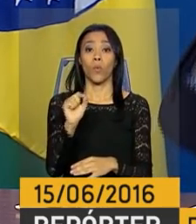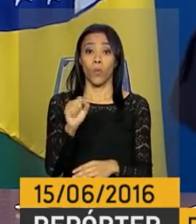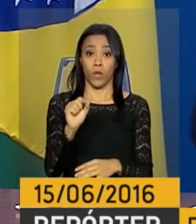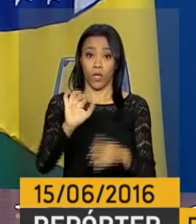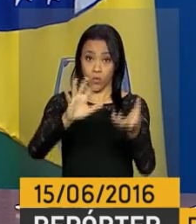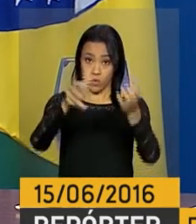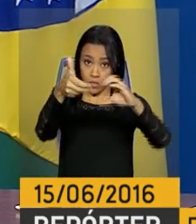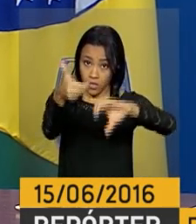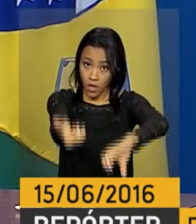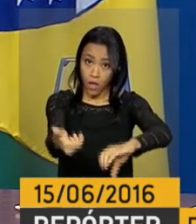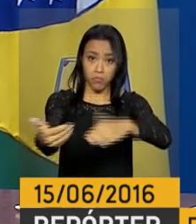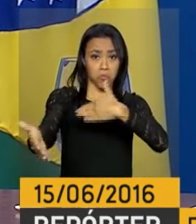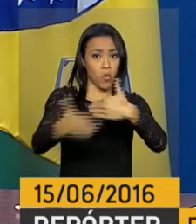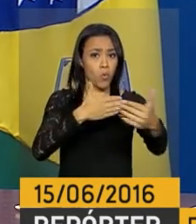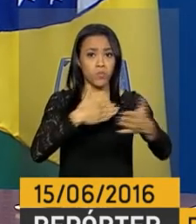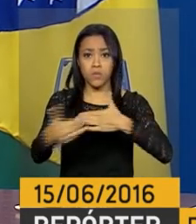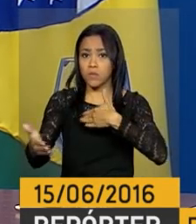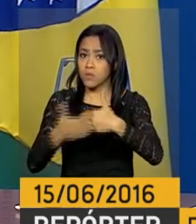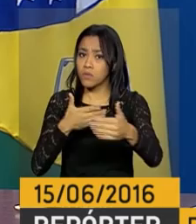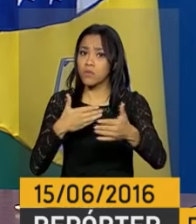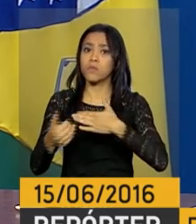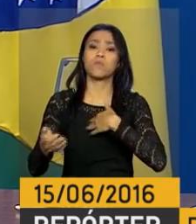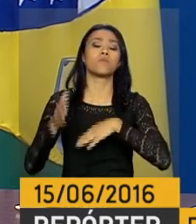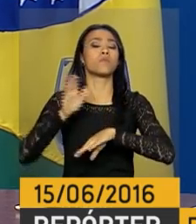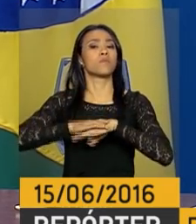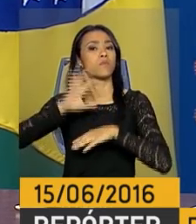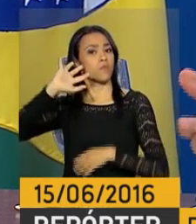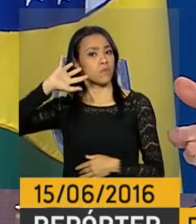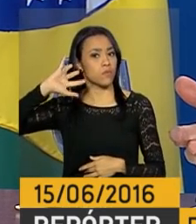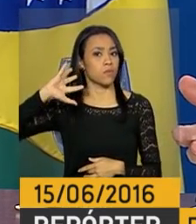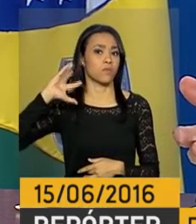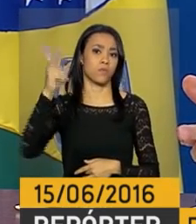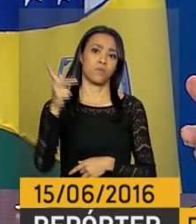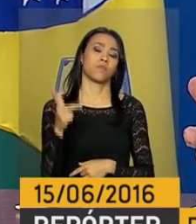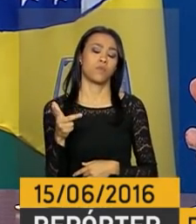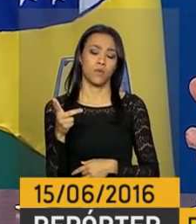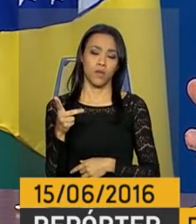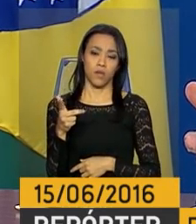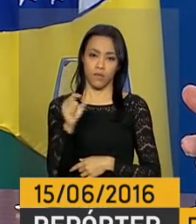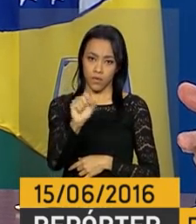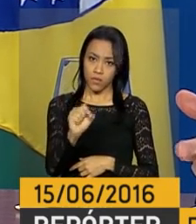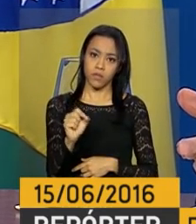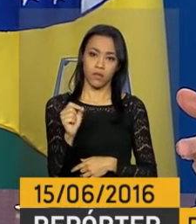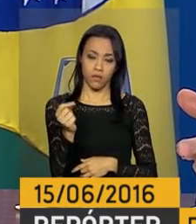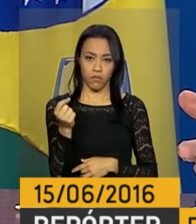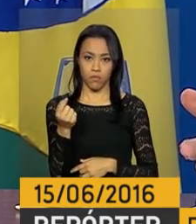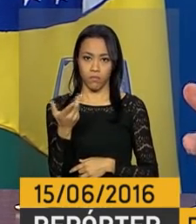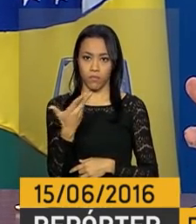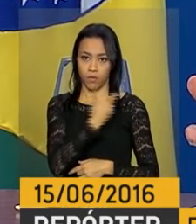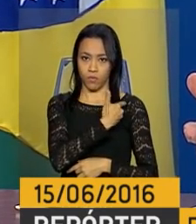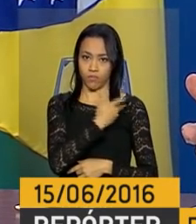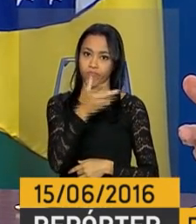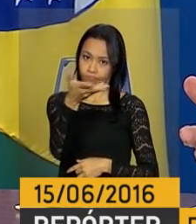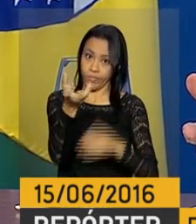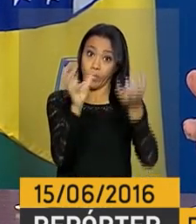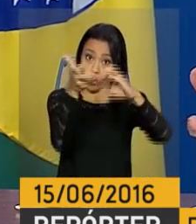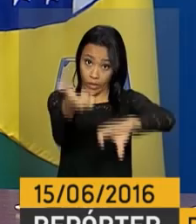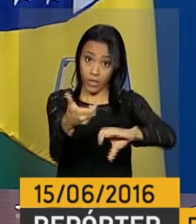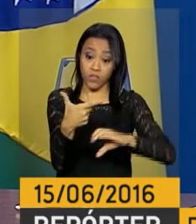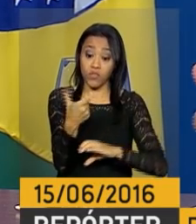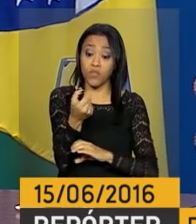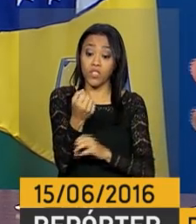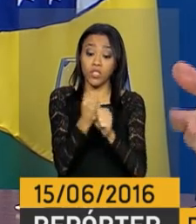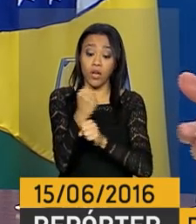quaisquer decisão que venham ser tomadas pelo Congresso Nacional nos próximos 20 anos, de